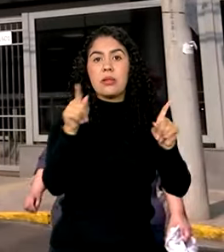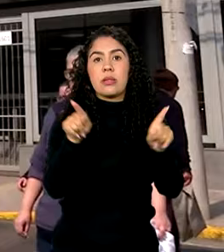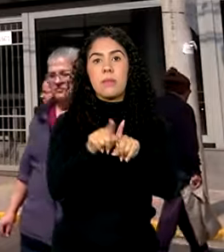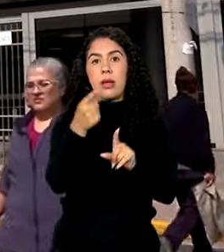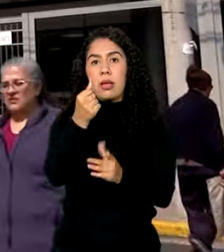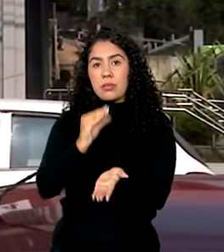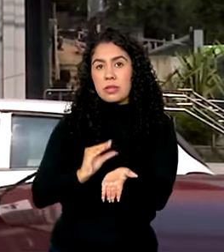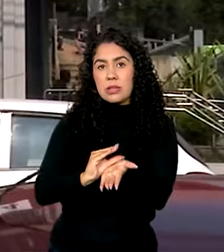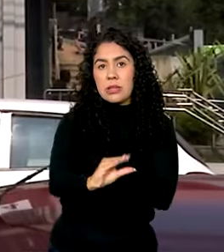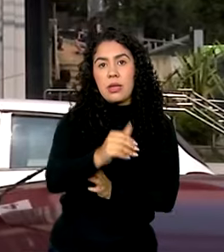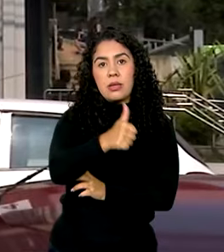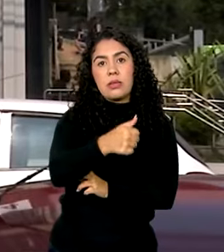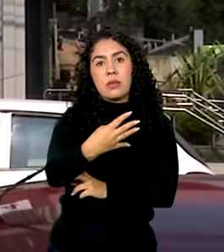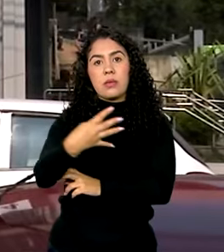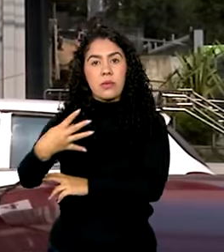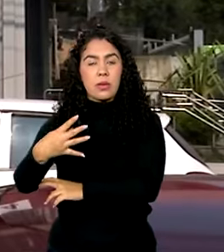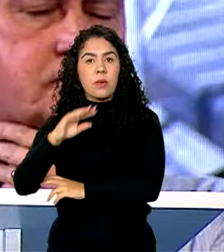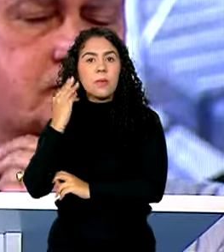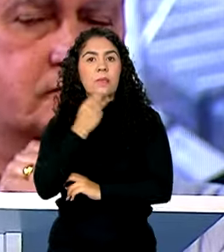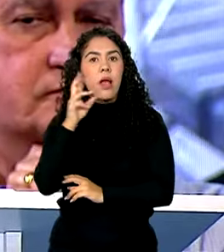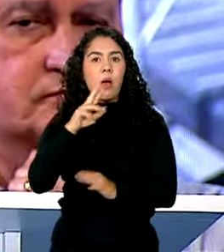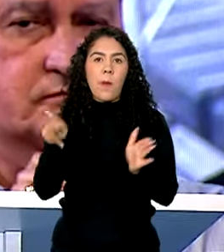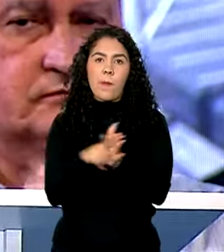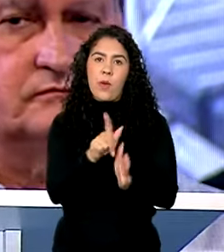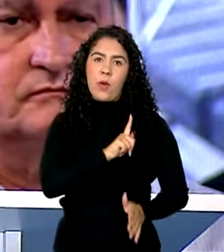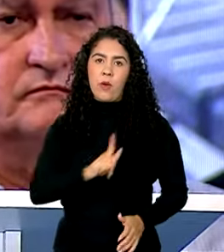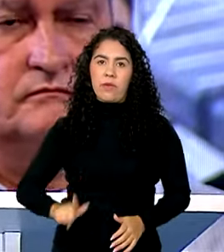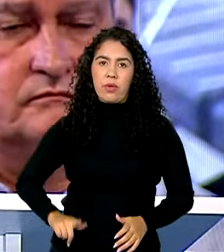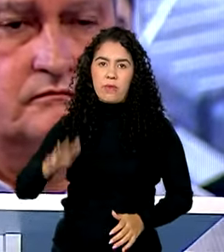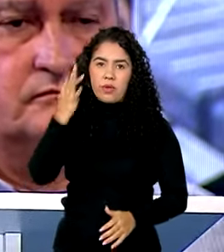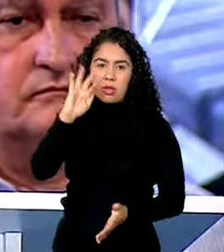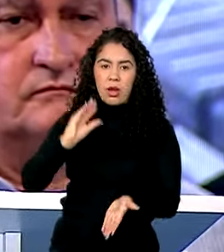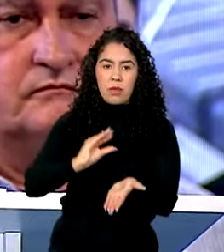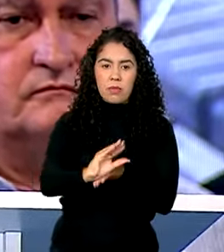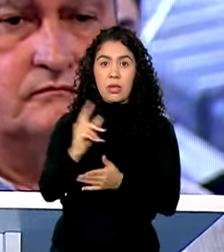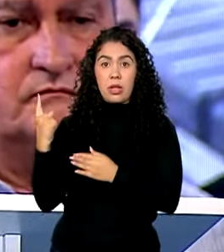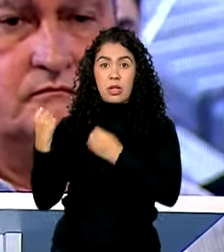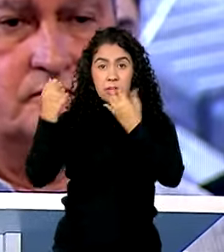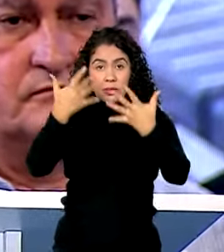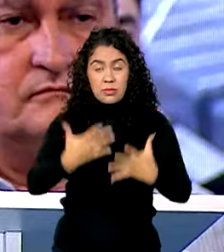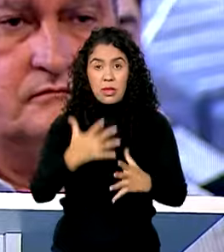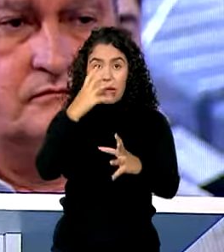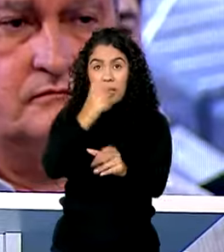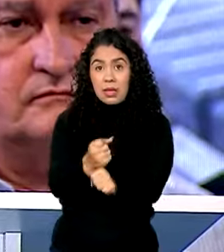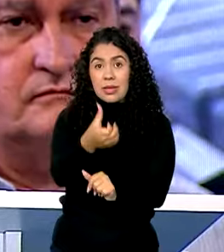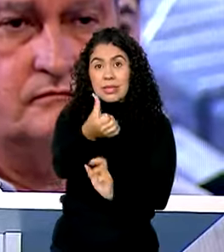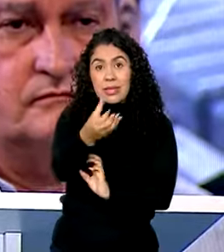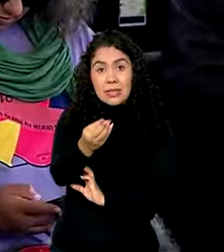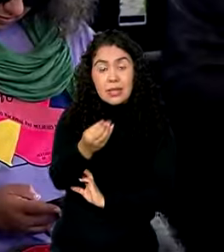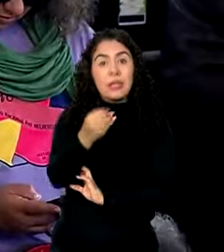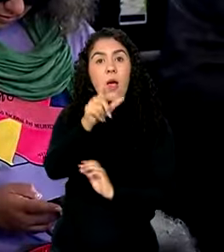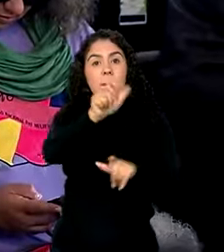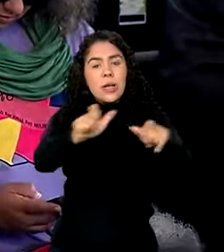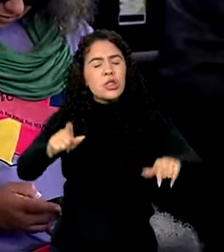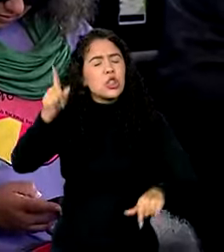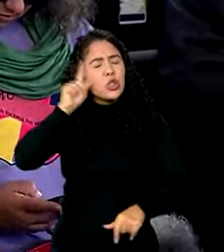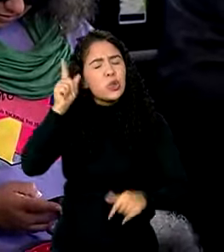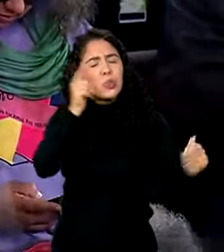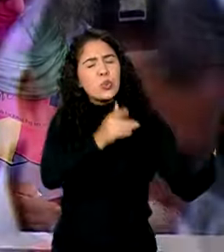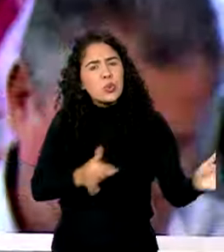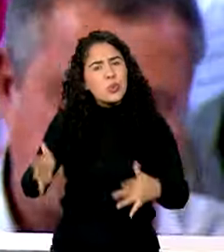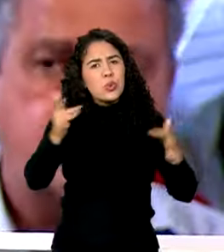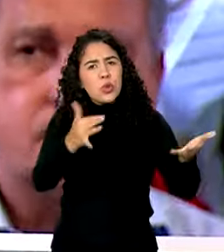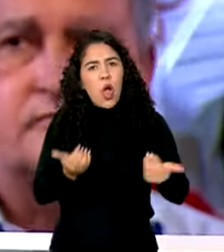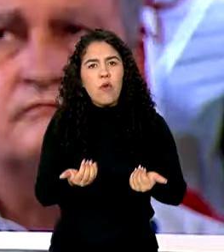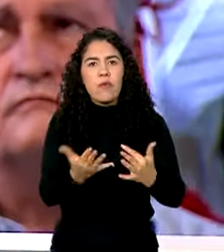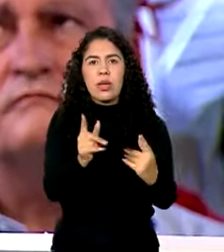milhões deais do governo federal Serão 60 pessoas atendidas diariamente na radioterapia